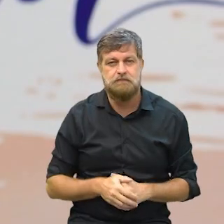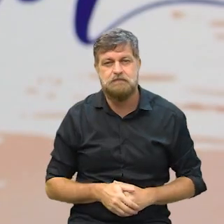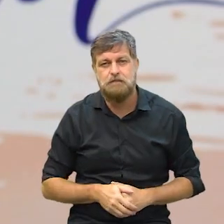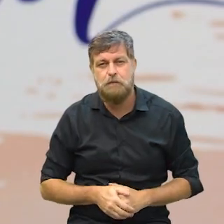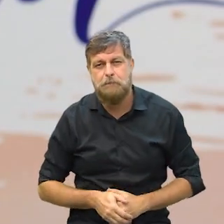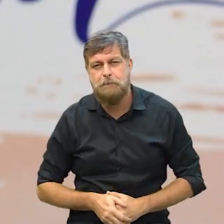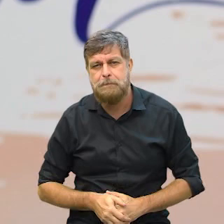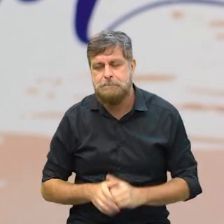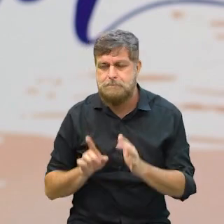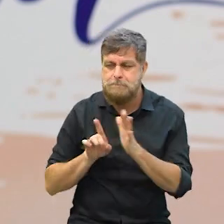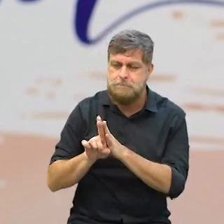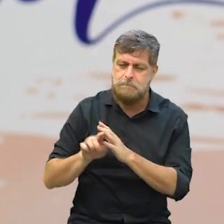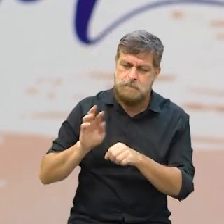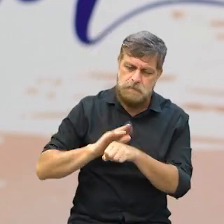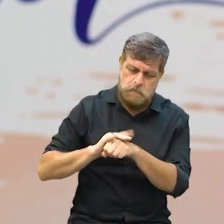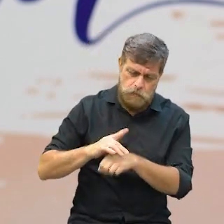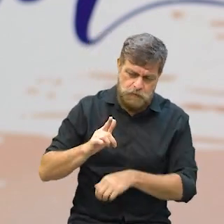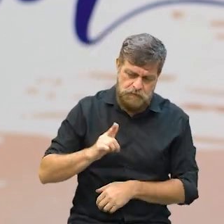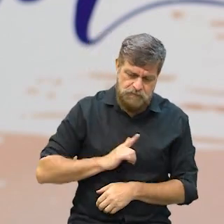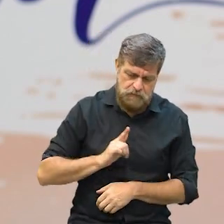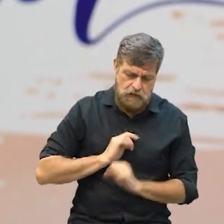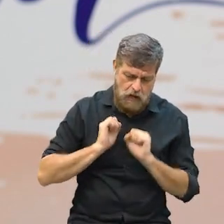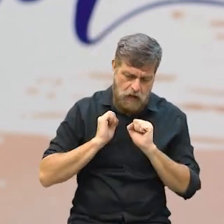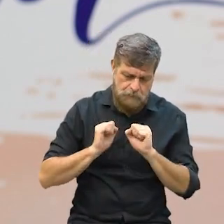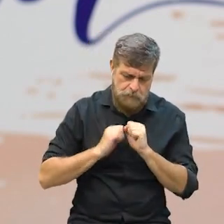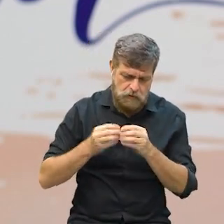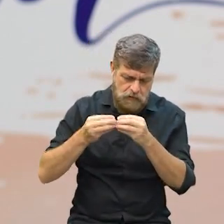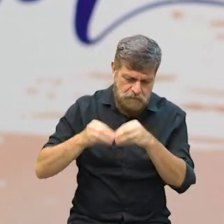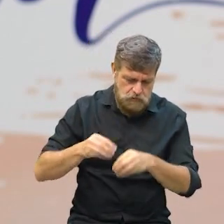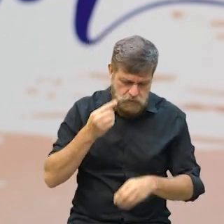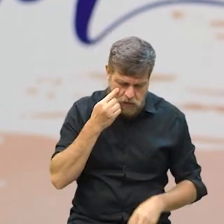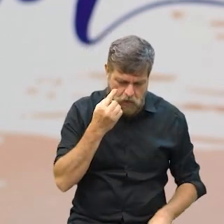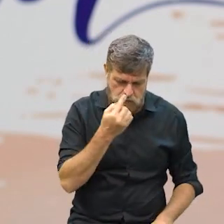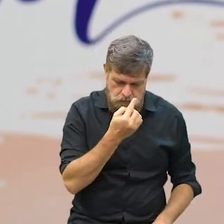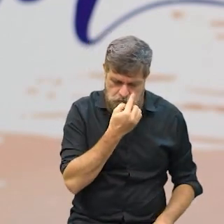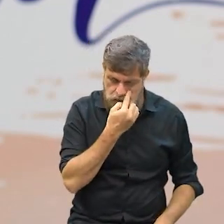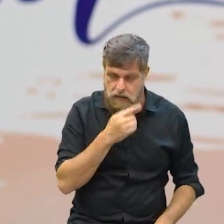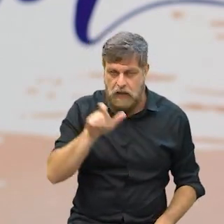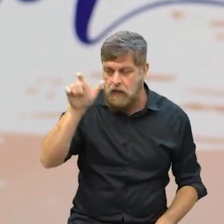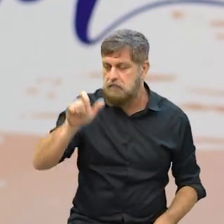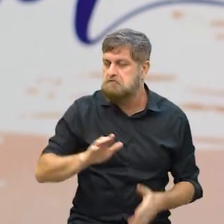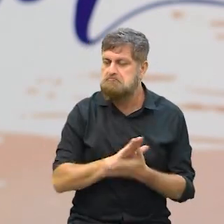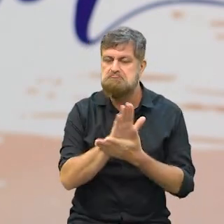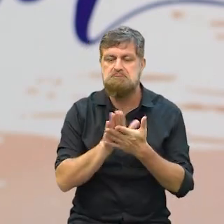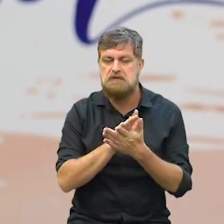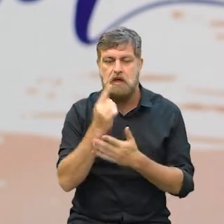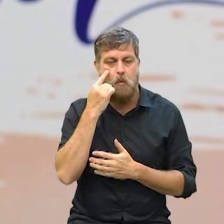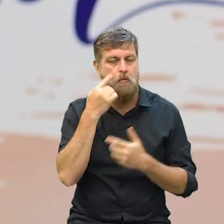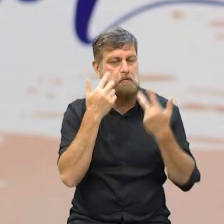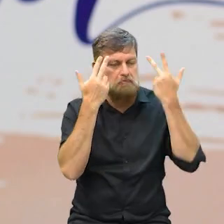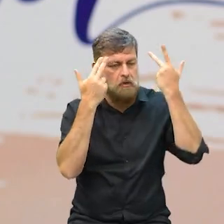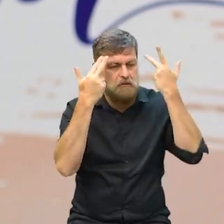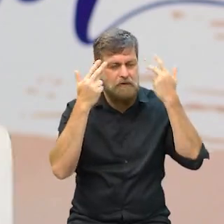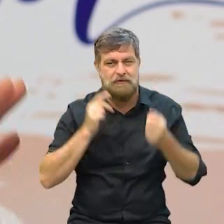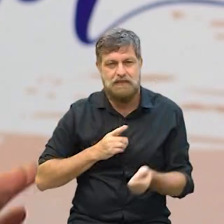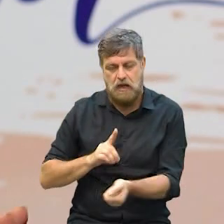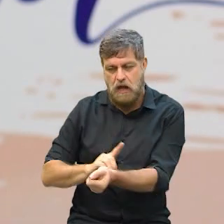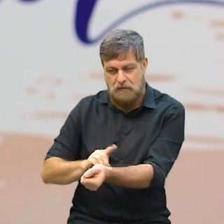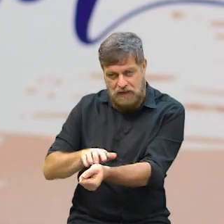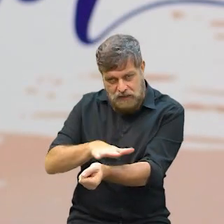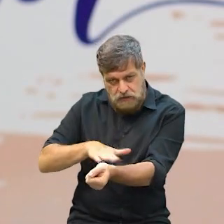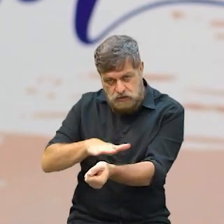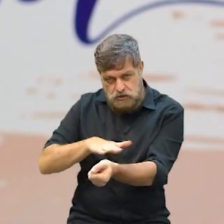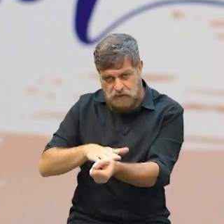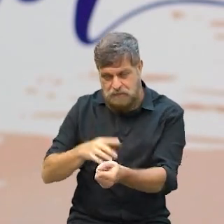E Mayra, tem algumas doenças que podem prejudicar os olhos? A pessoa não tem nada no olho, mas, não sei, uma diabetes,